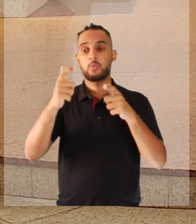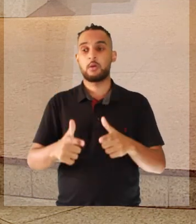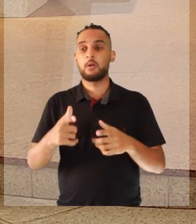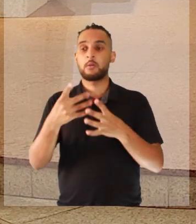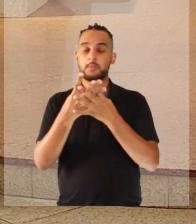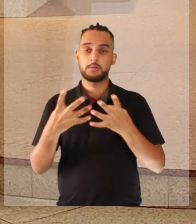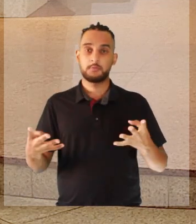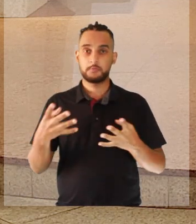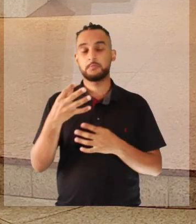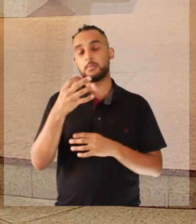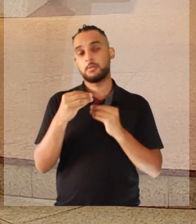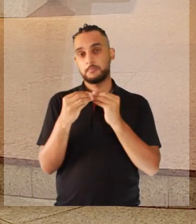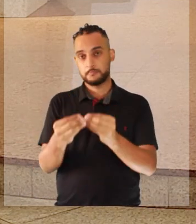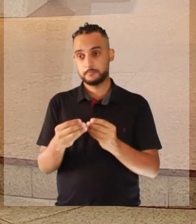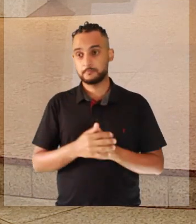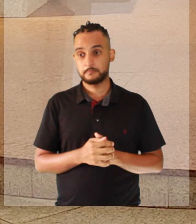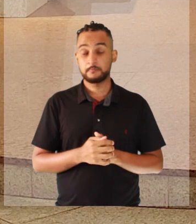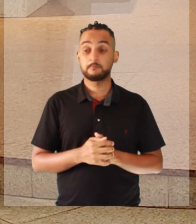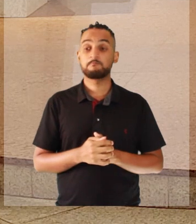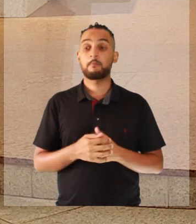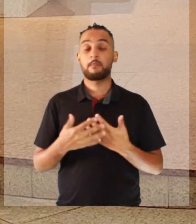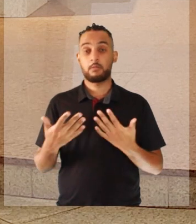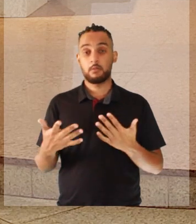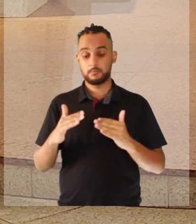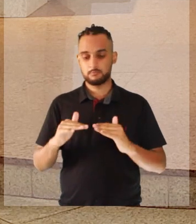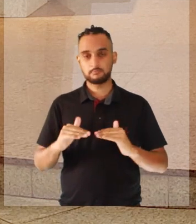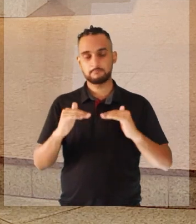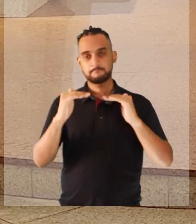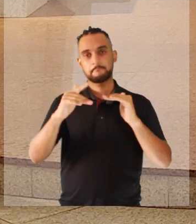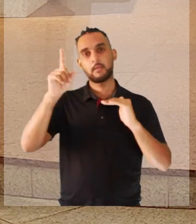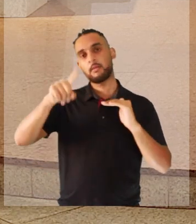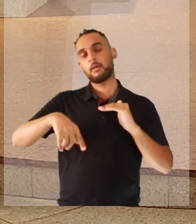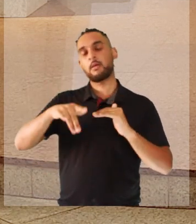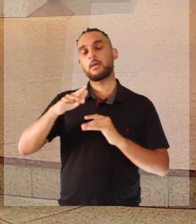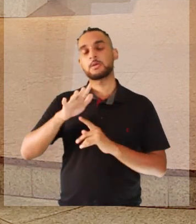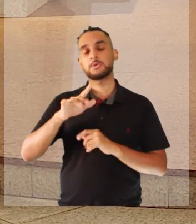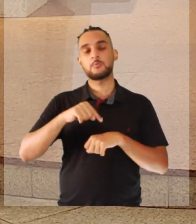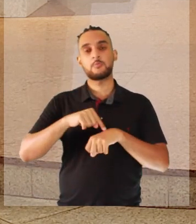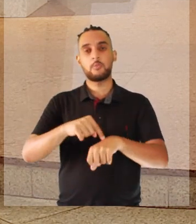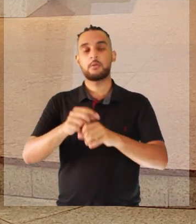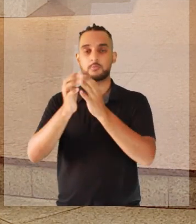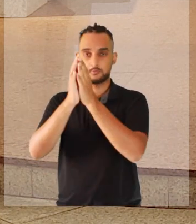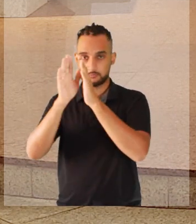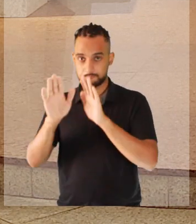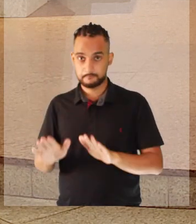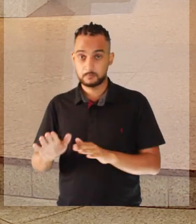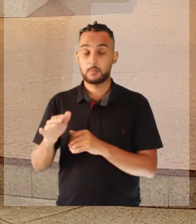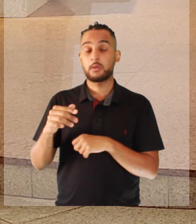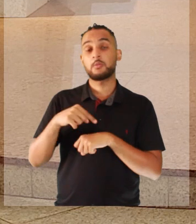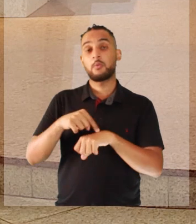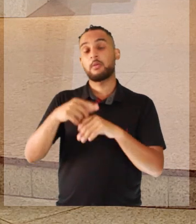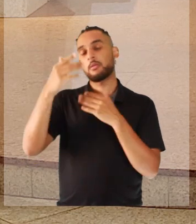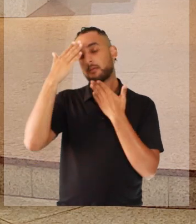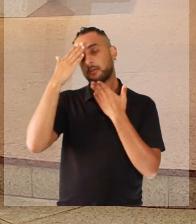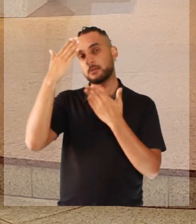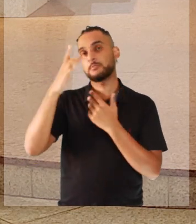celebração da Eucaristia. O presbitério define, então, esse momento de culto,